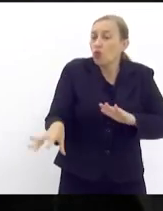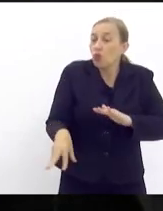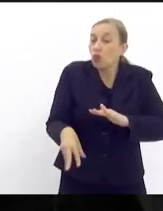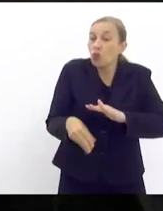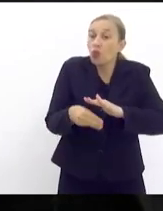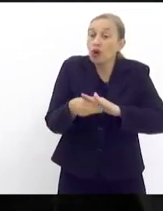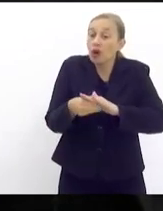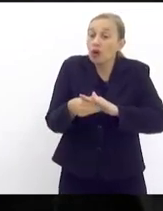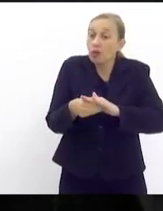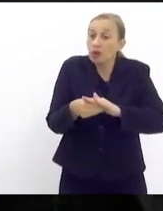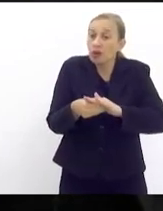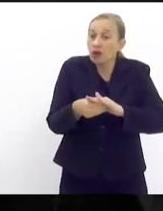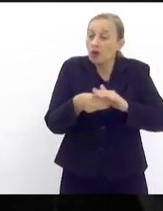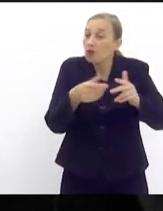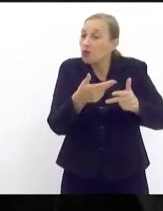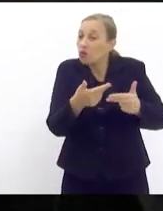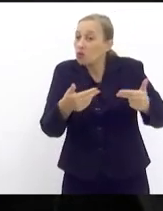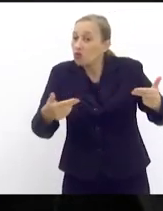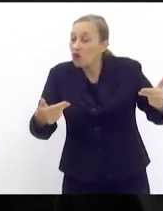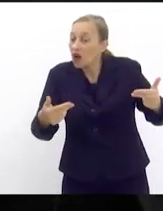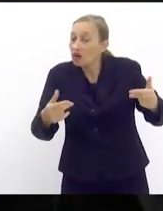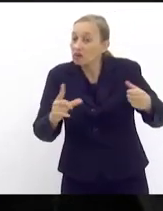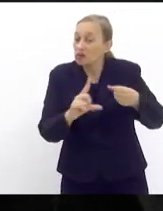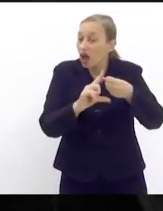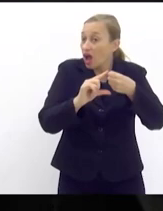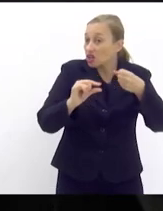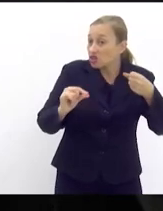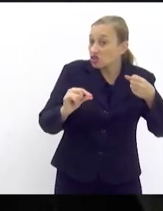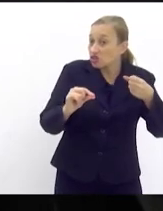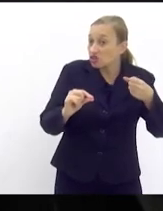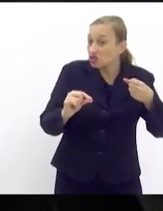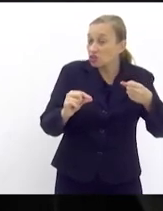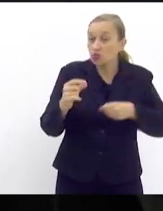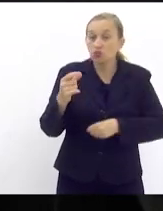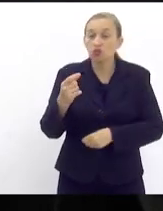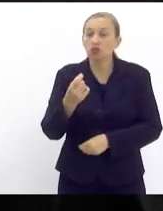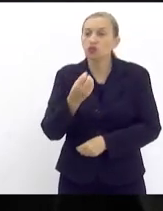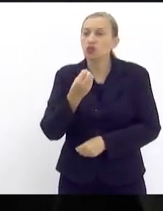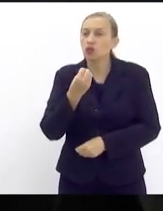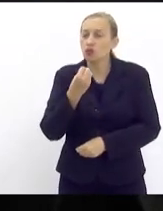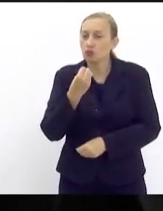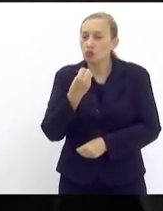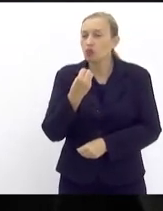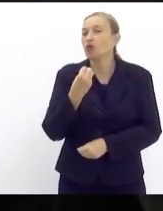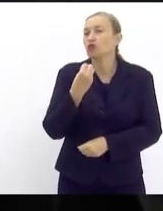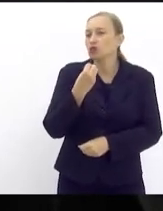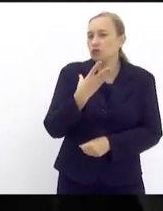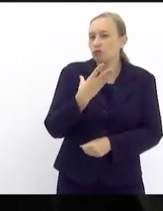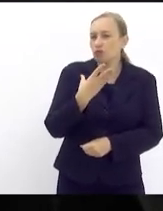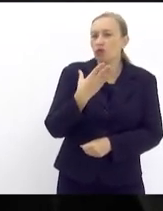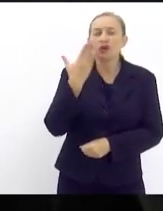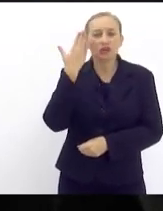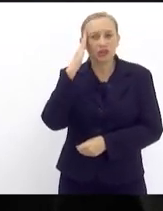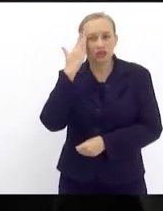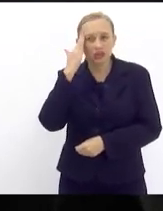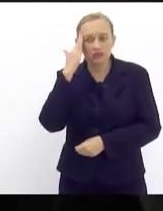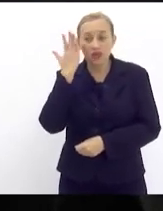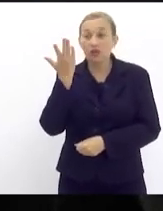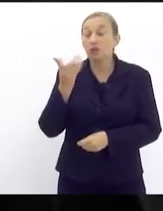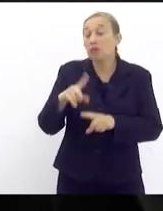uma série de artigos boas intenções e justas intenções